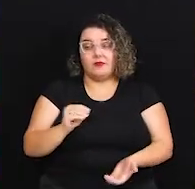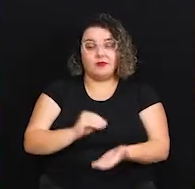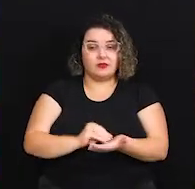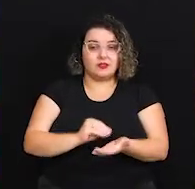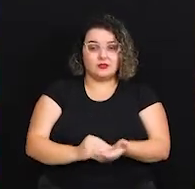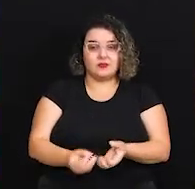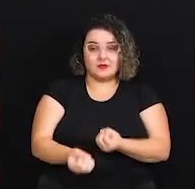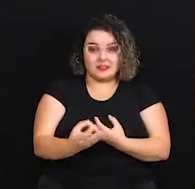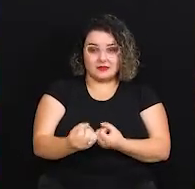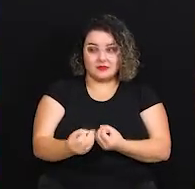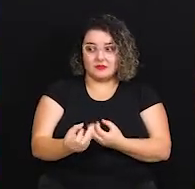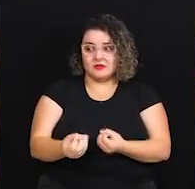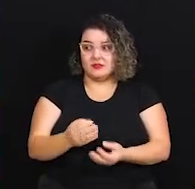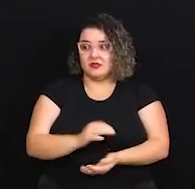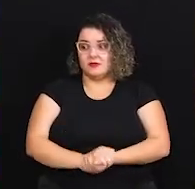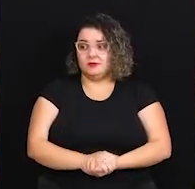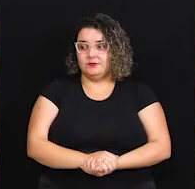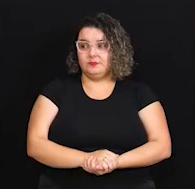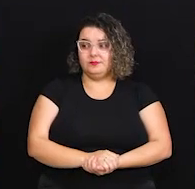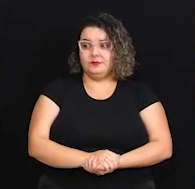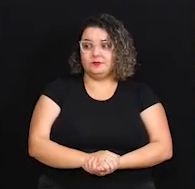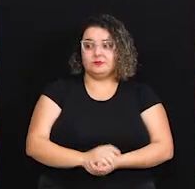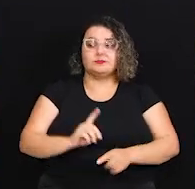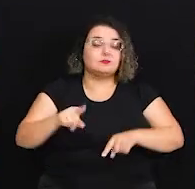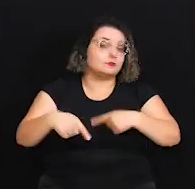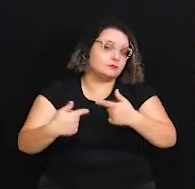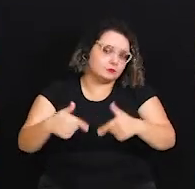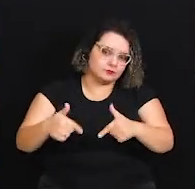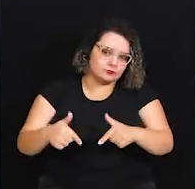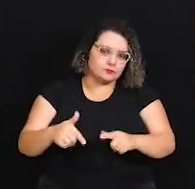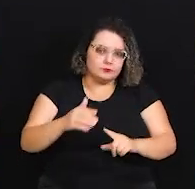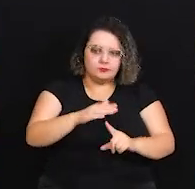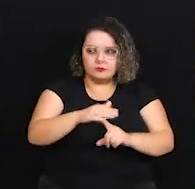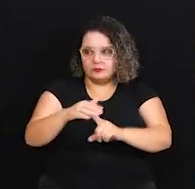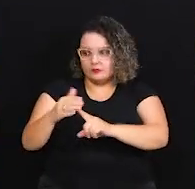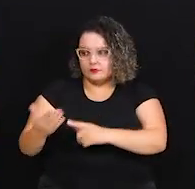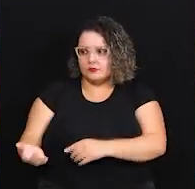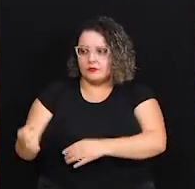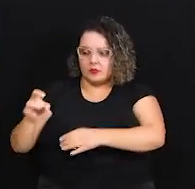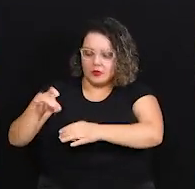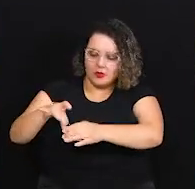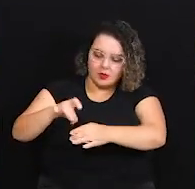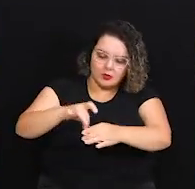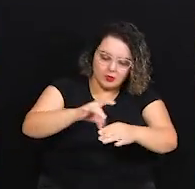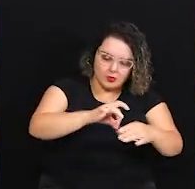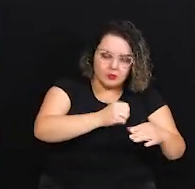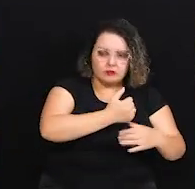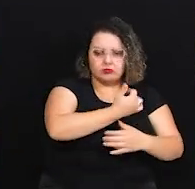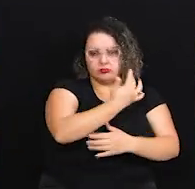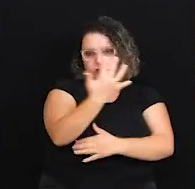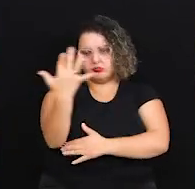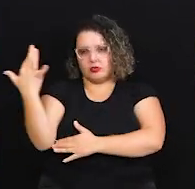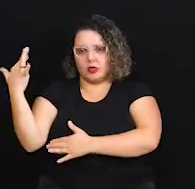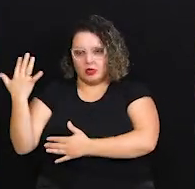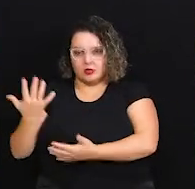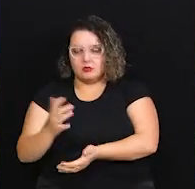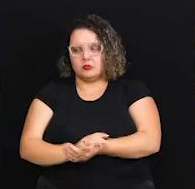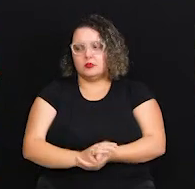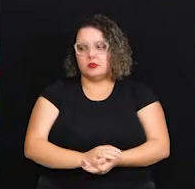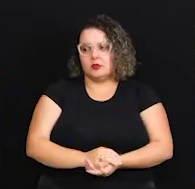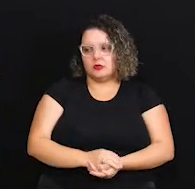que a gente não tem como recuperar a não ser com outros trabalhos ambientais. Com replantio de árvore, com